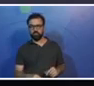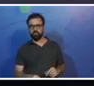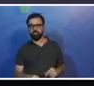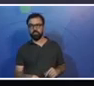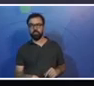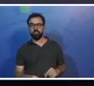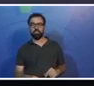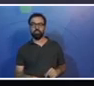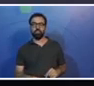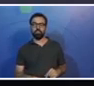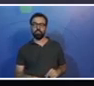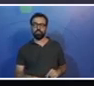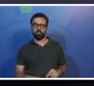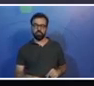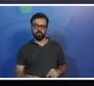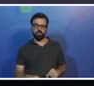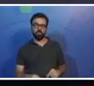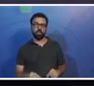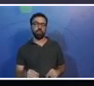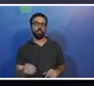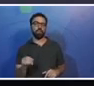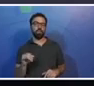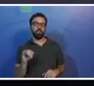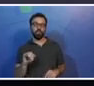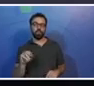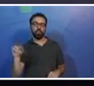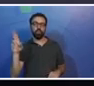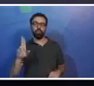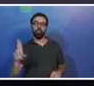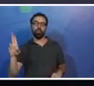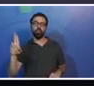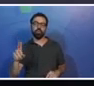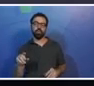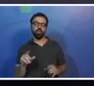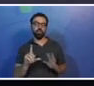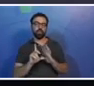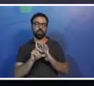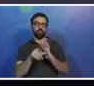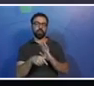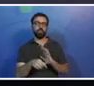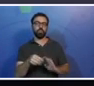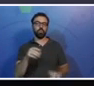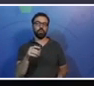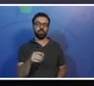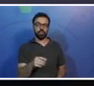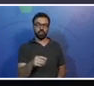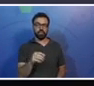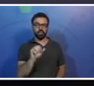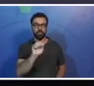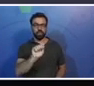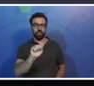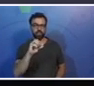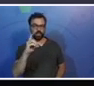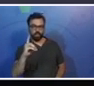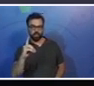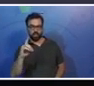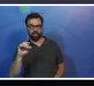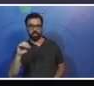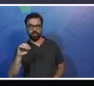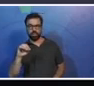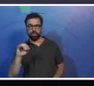da alternativa? Olha lá. Então, vamos lá. A vogal i, ela é exigida, ela é